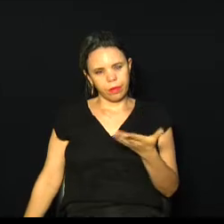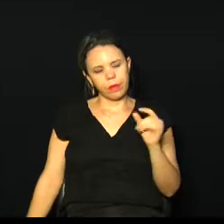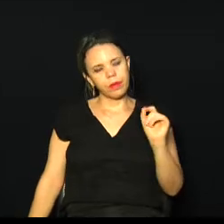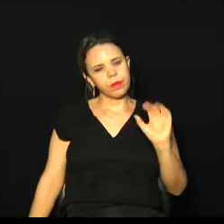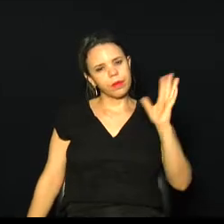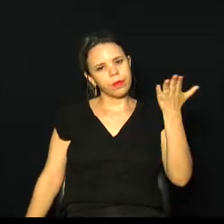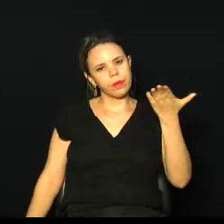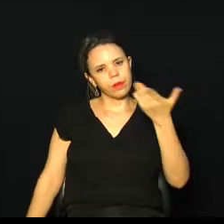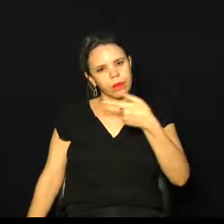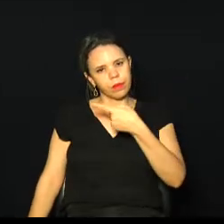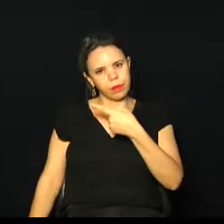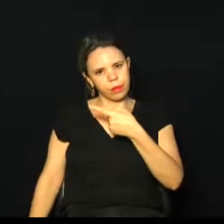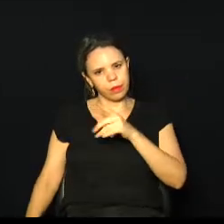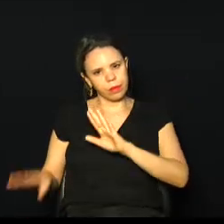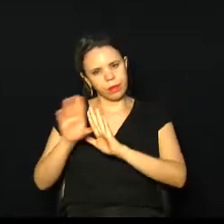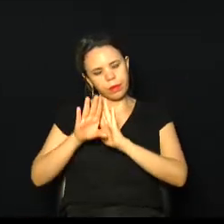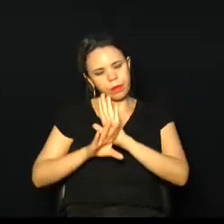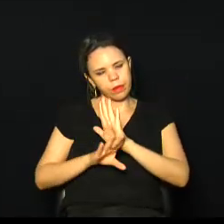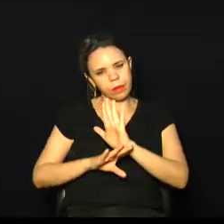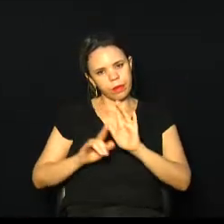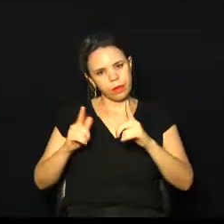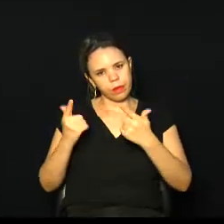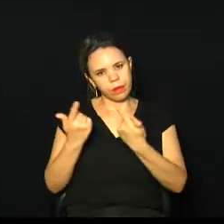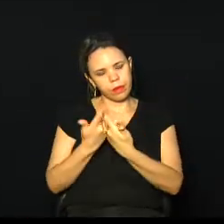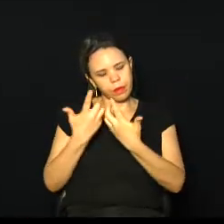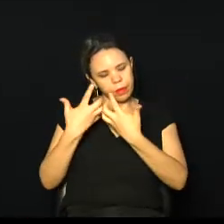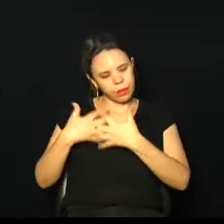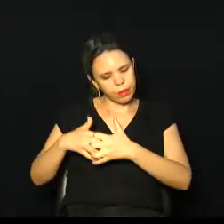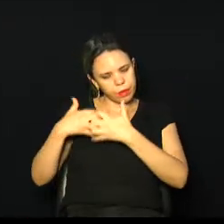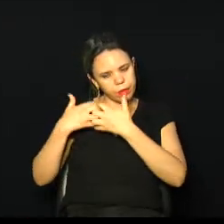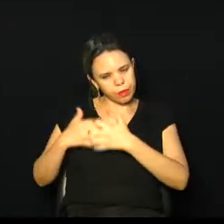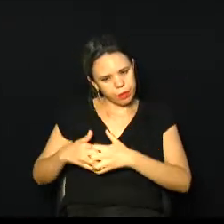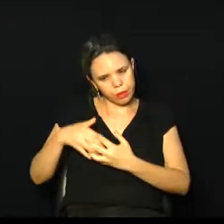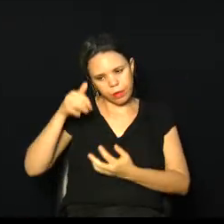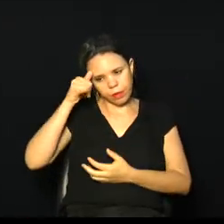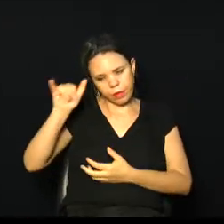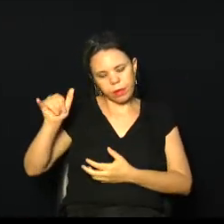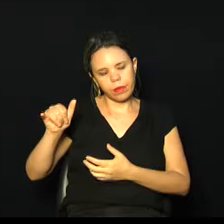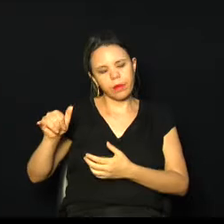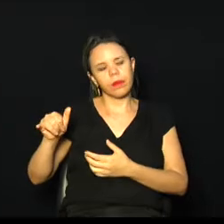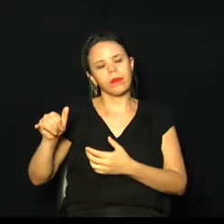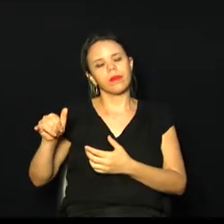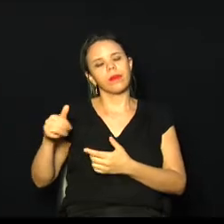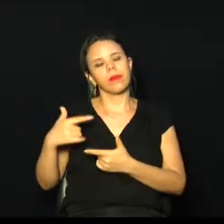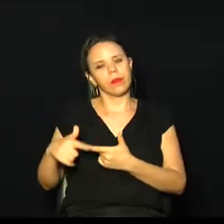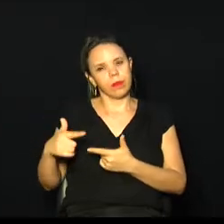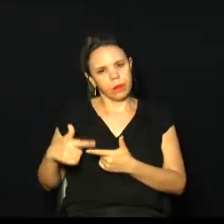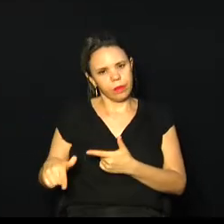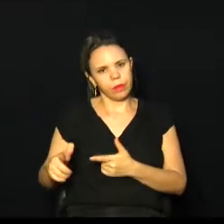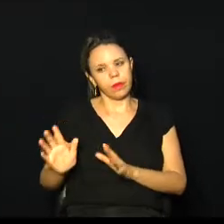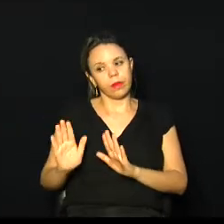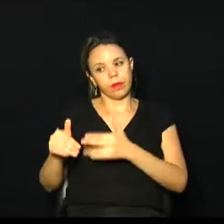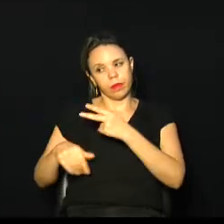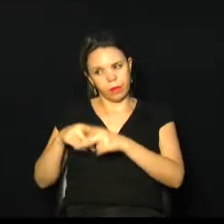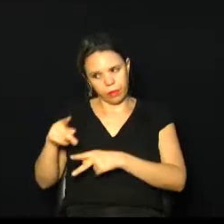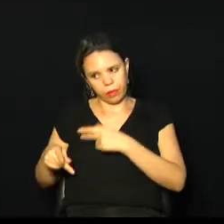a ser esse programa, né? Então, um grupo reflexivo e preventivo, voltado para os agressores,